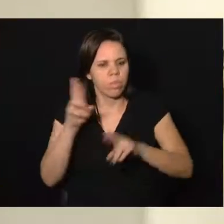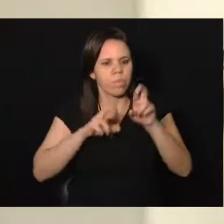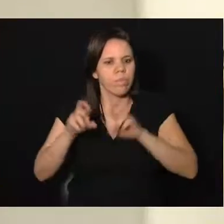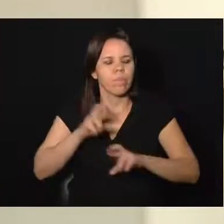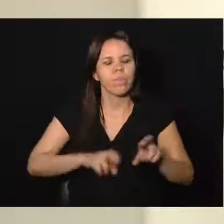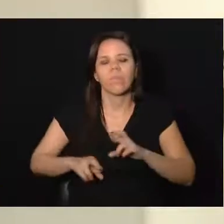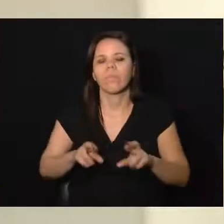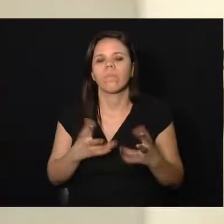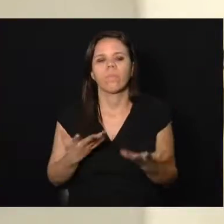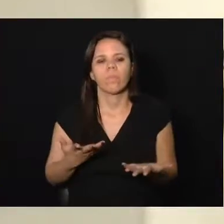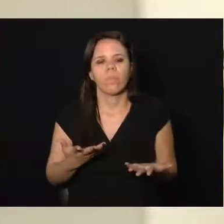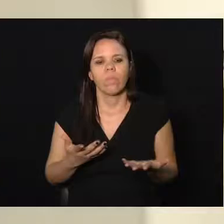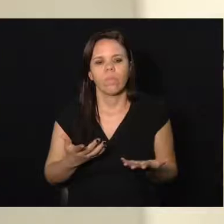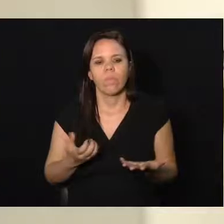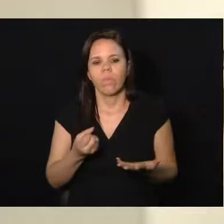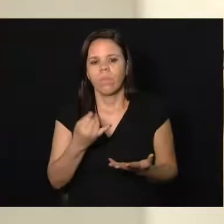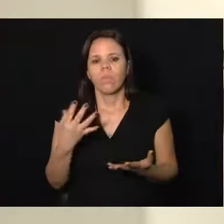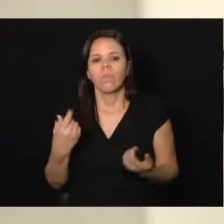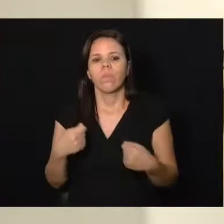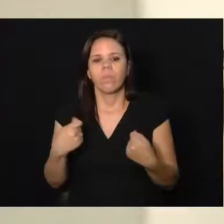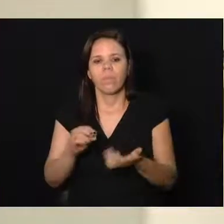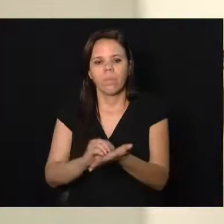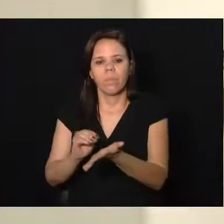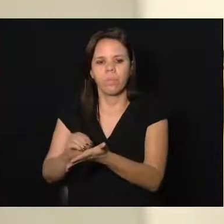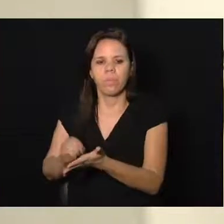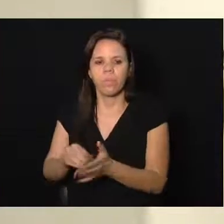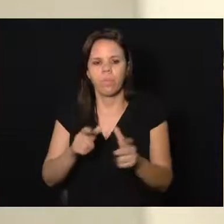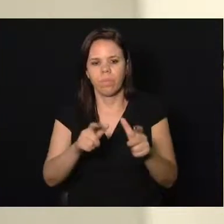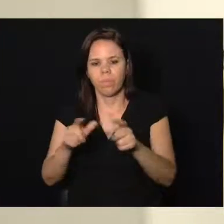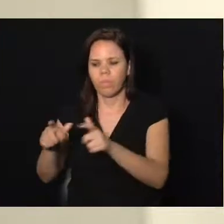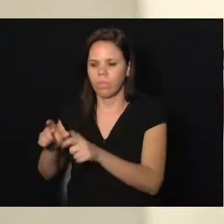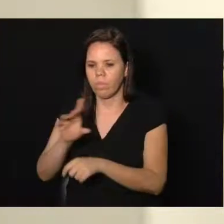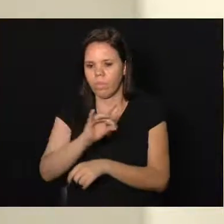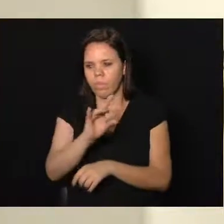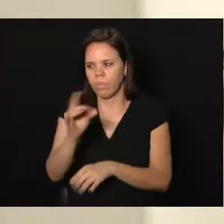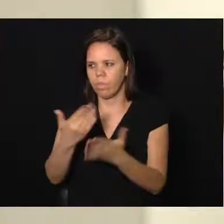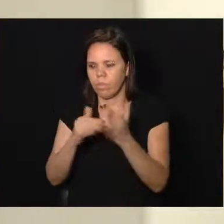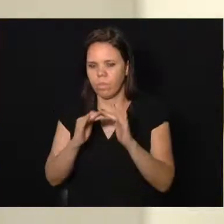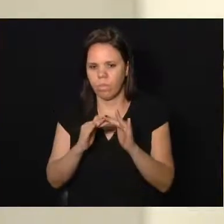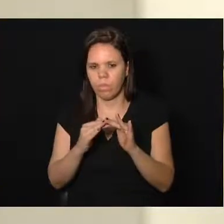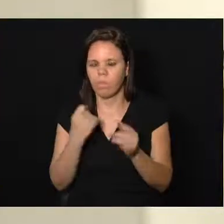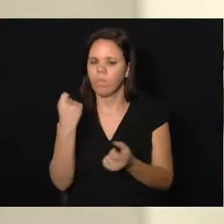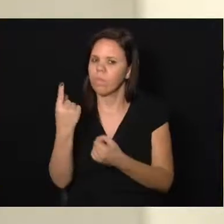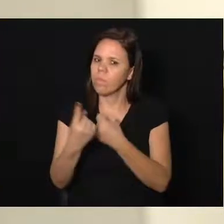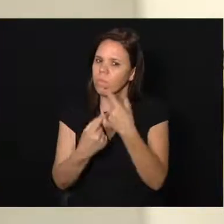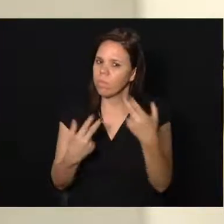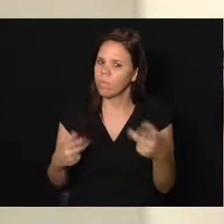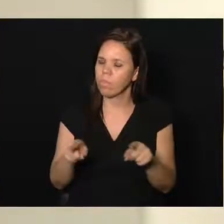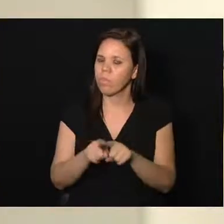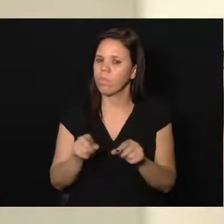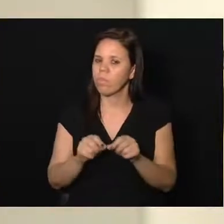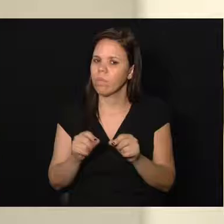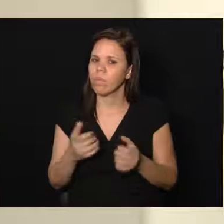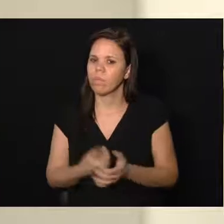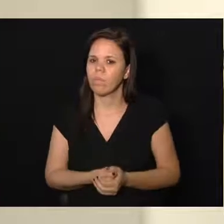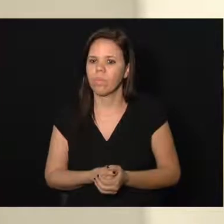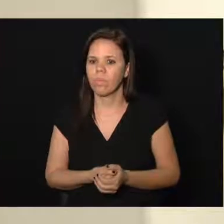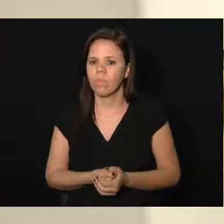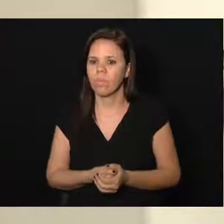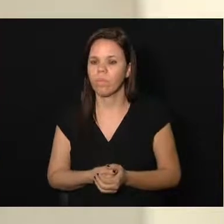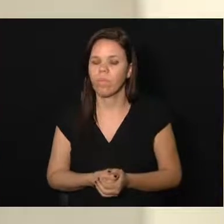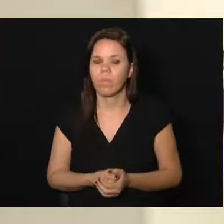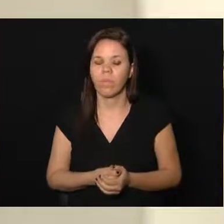e identificação da demanda e a necessidade de cada escola. Há algumas unidades que, por força até de